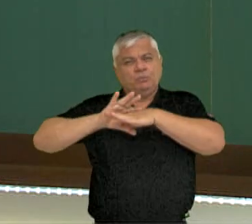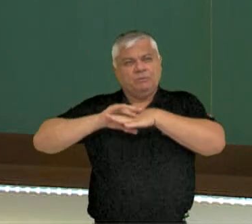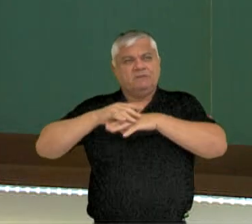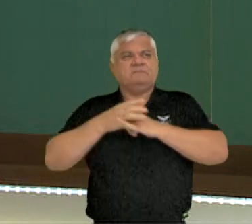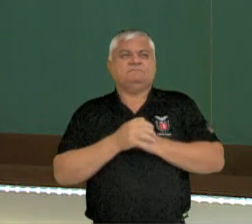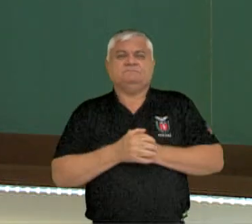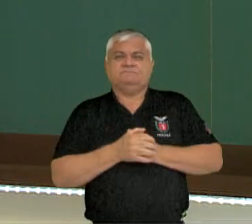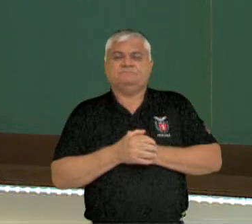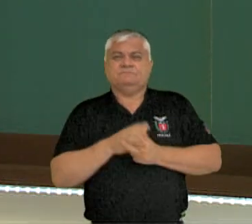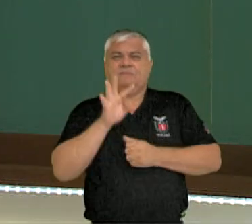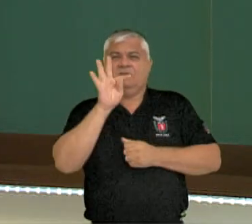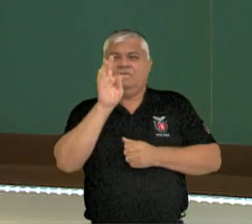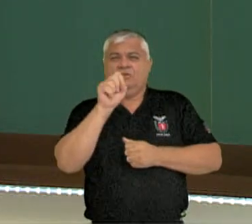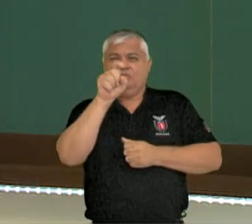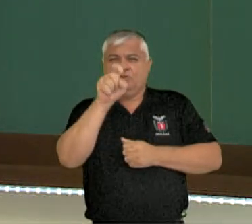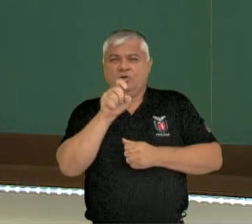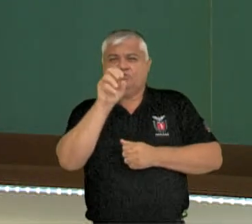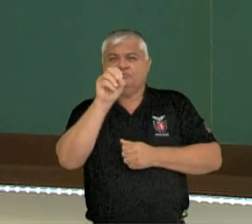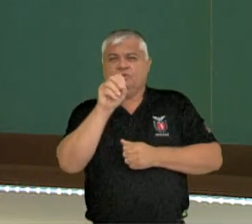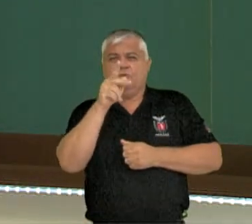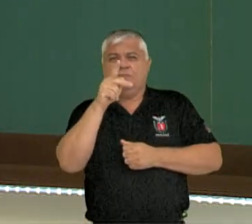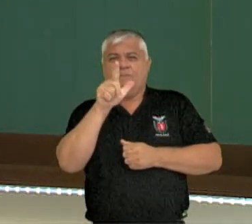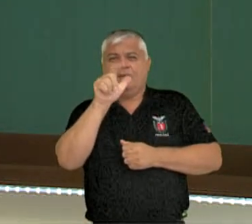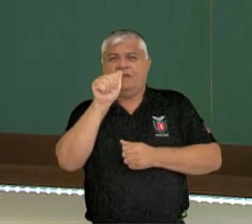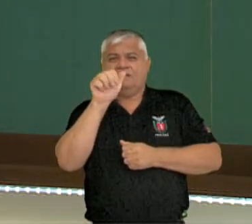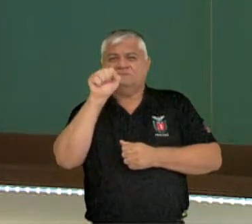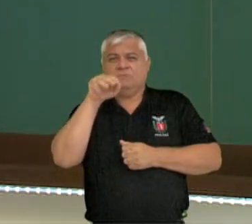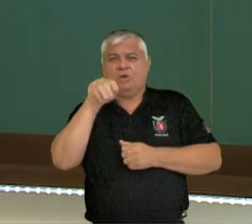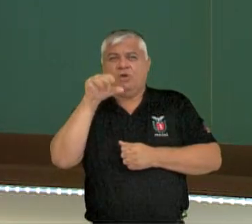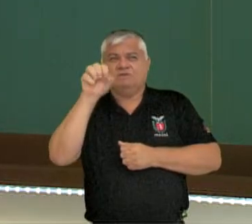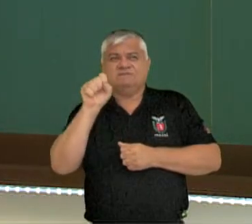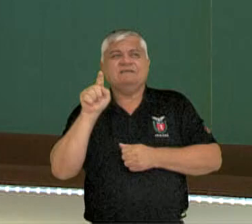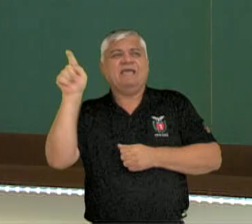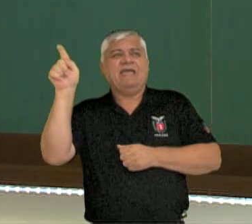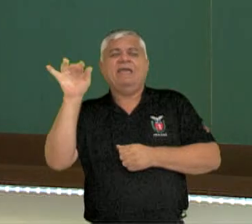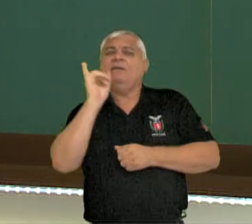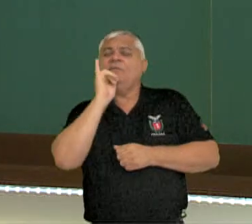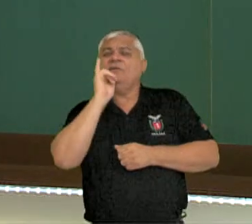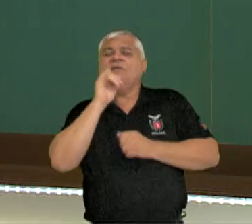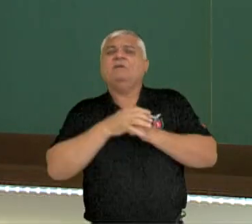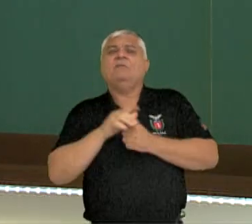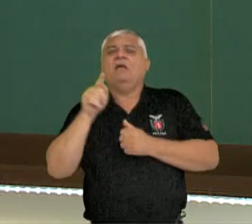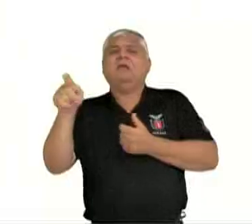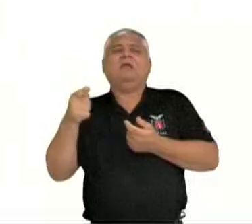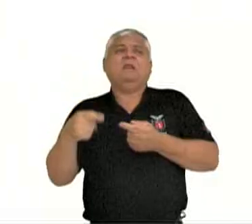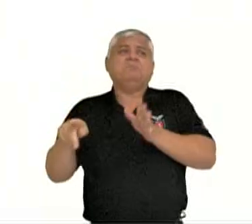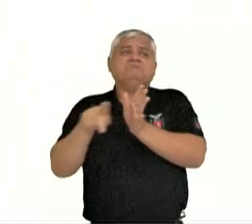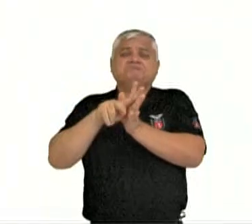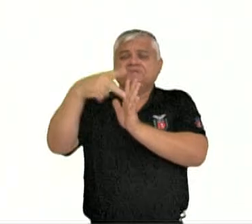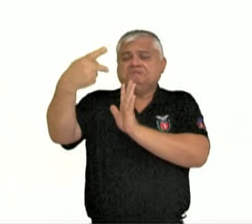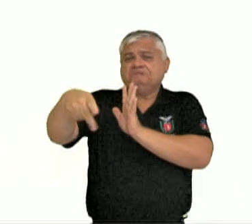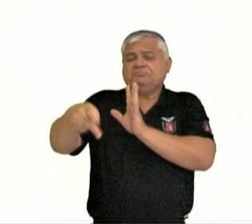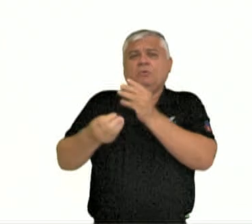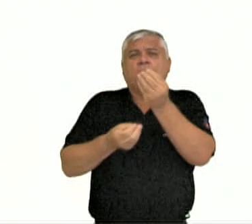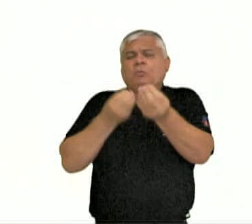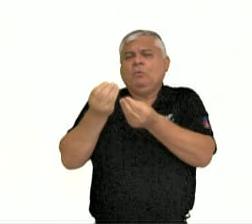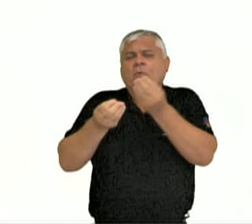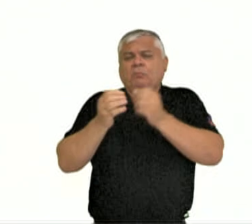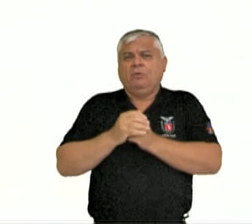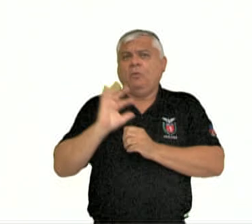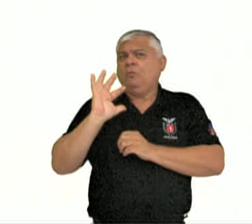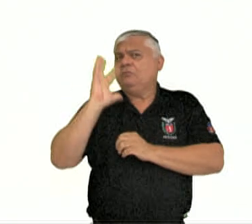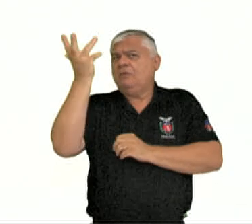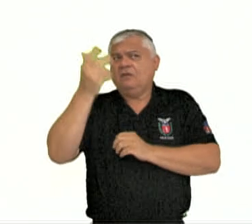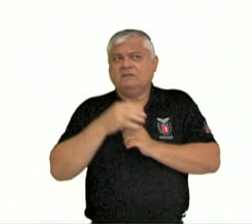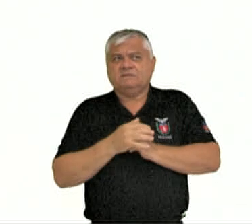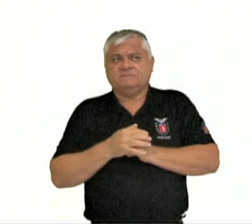Toxoplasmose. A característica, então, do Toxoplasma gondii, eles são apicoplasto. Então, como isso funciona?